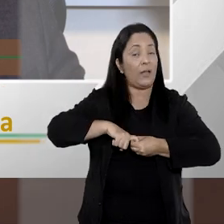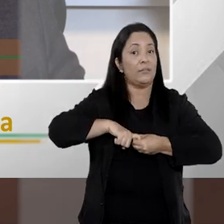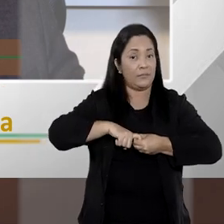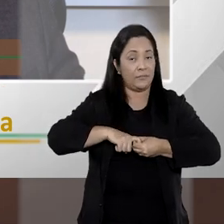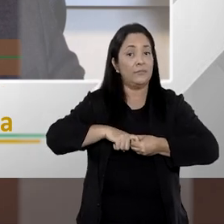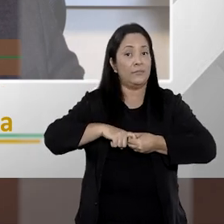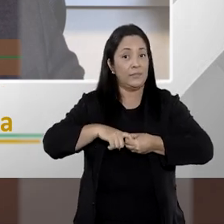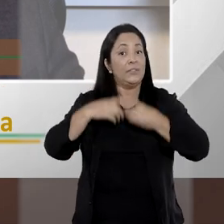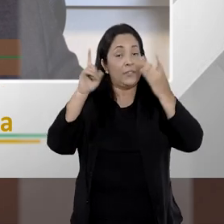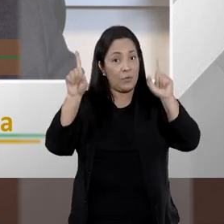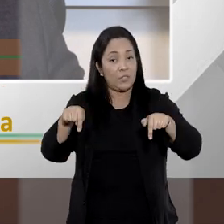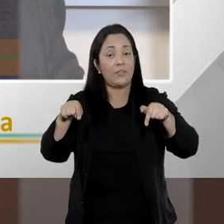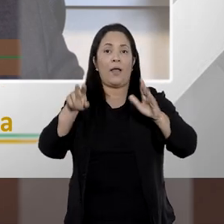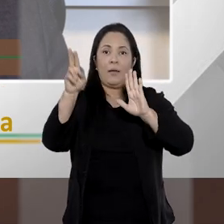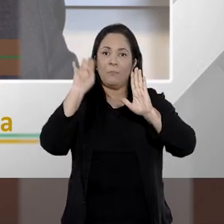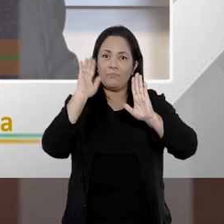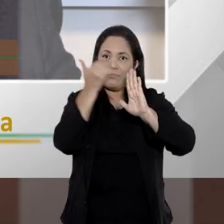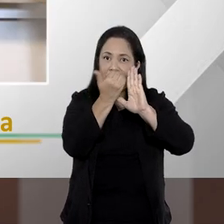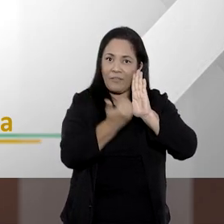legais próprios da execução penal.